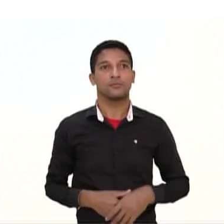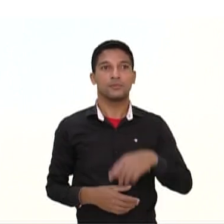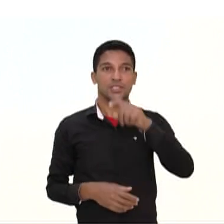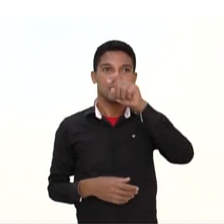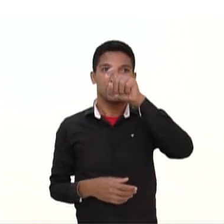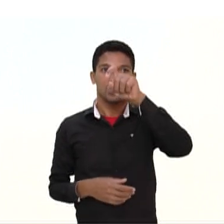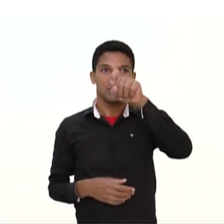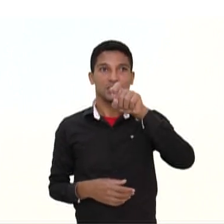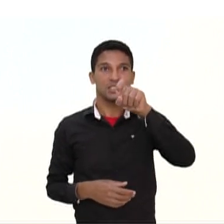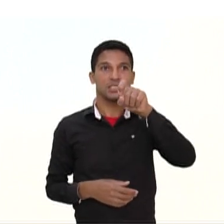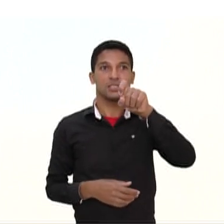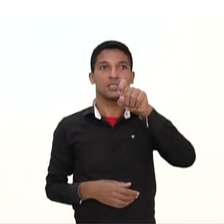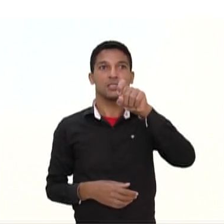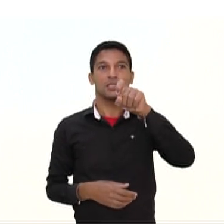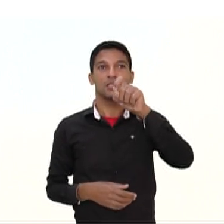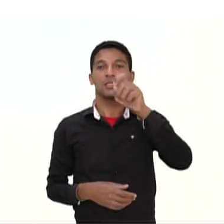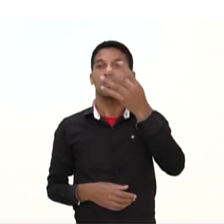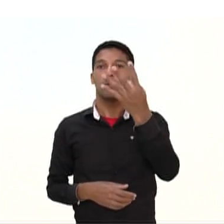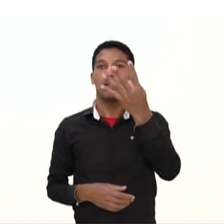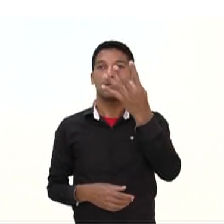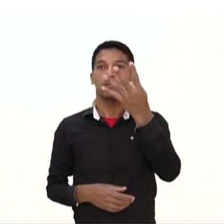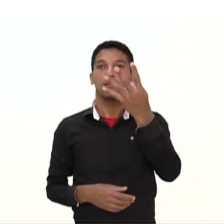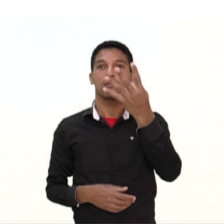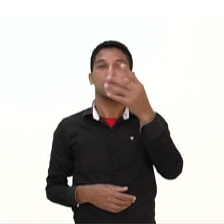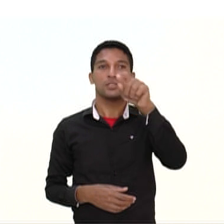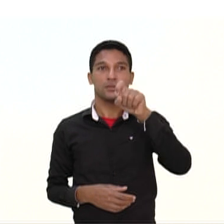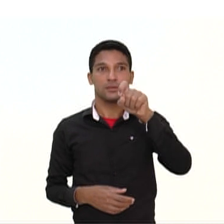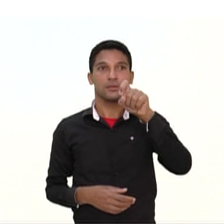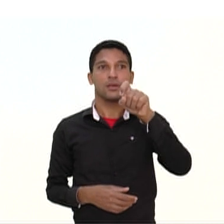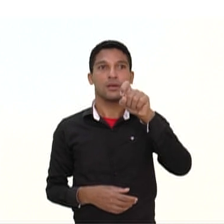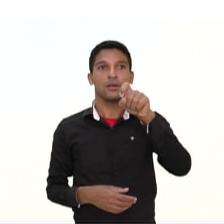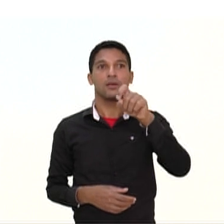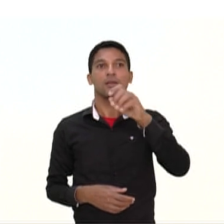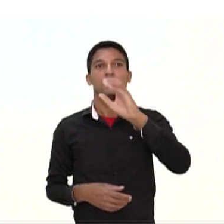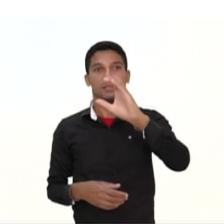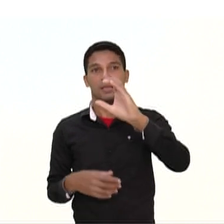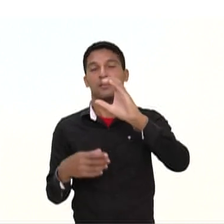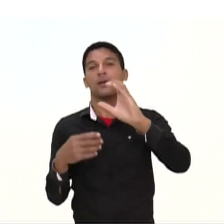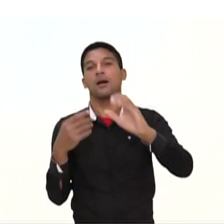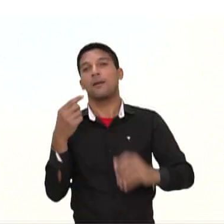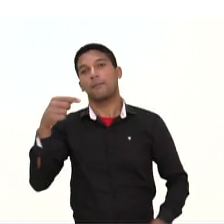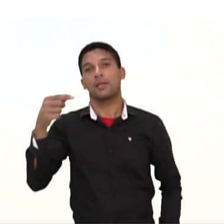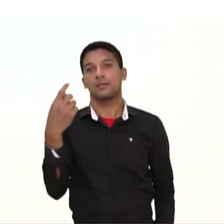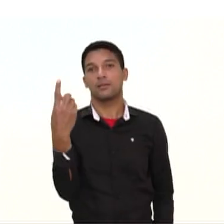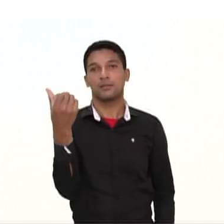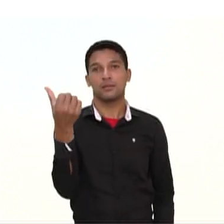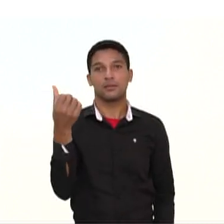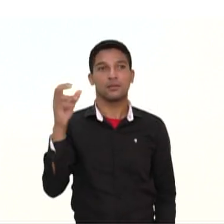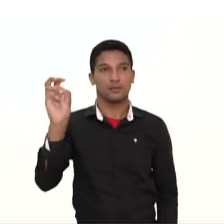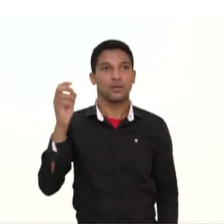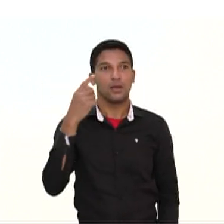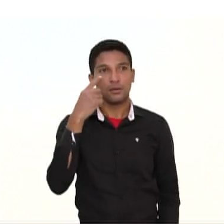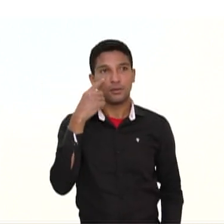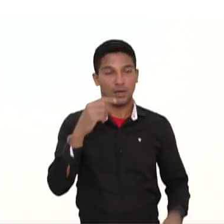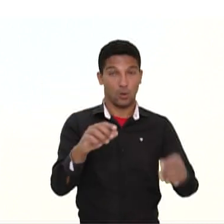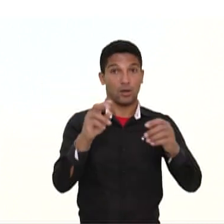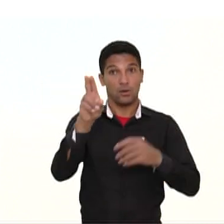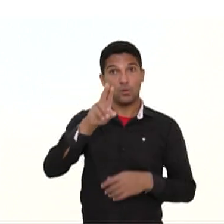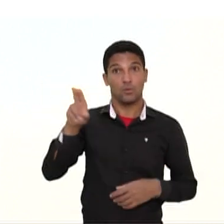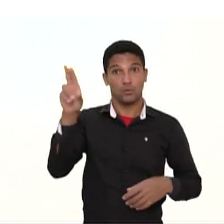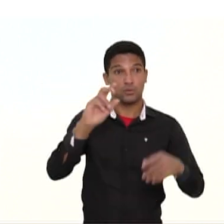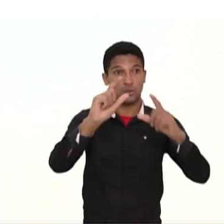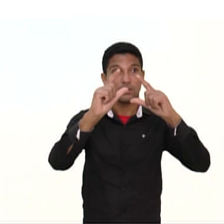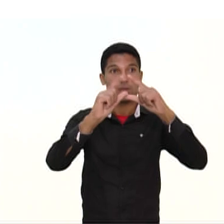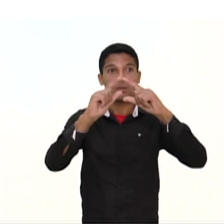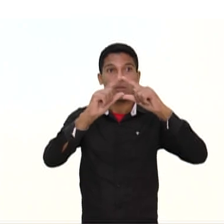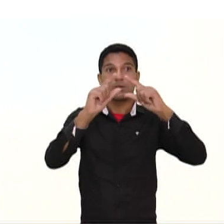Então, no lugar do B, o B vale 4, então fica 4 ao quadrado. Aqui na fórmula eu tenho menos 4AC, né? Ou seja, menos 4